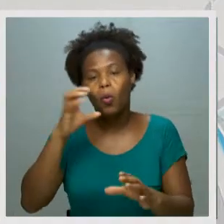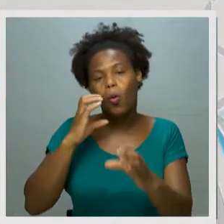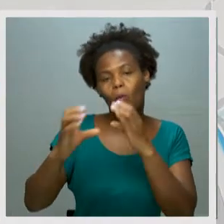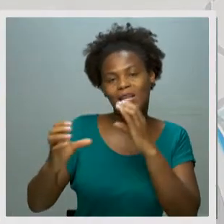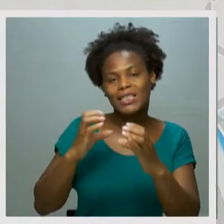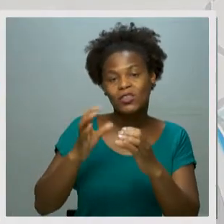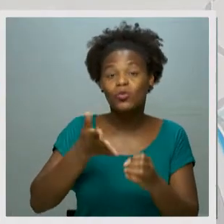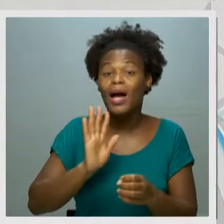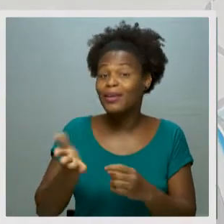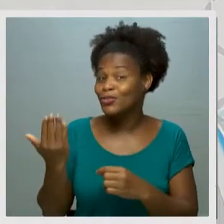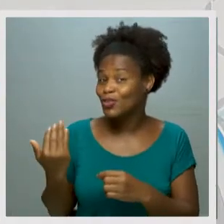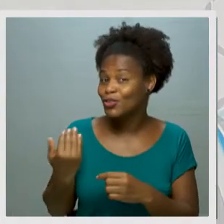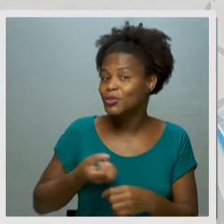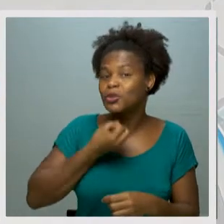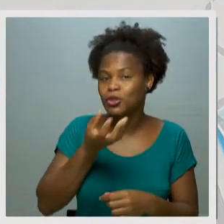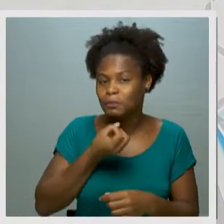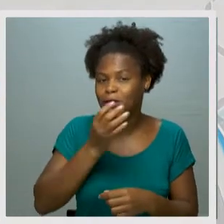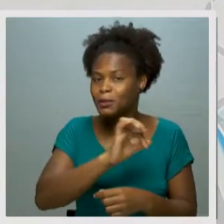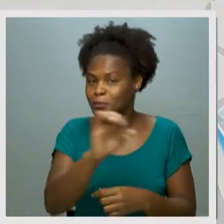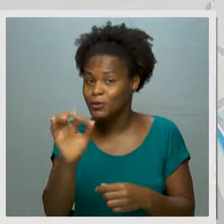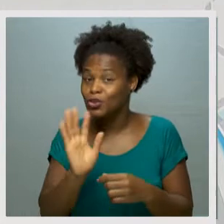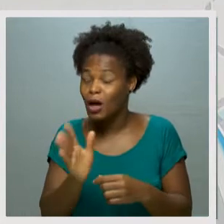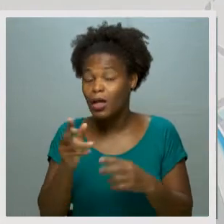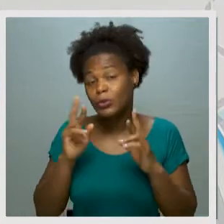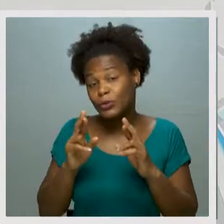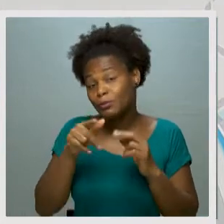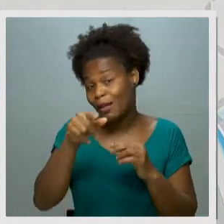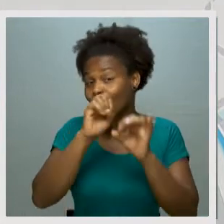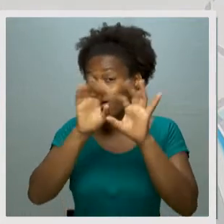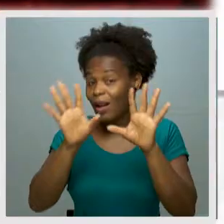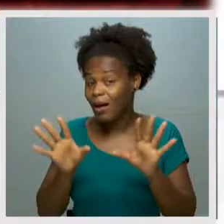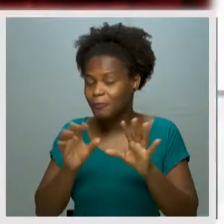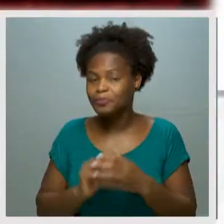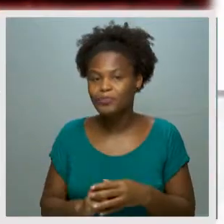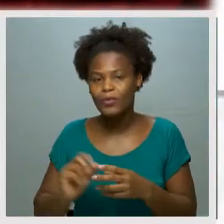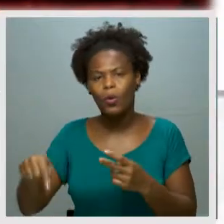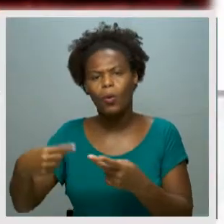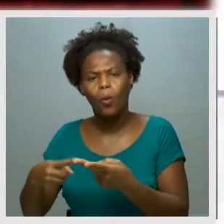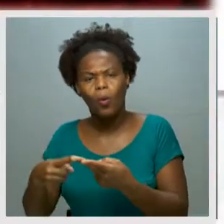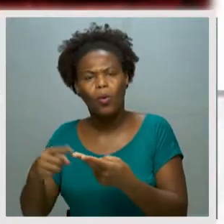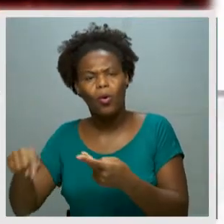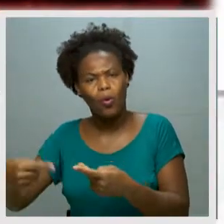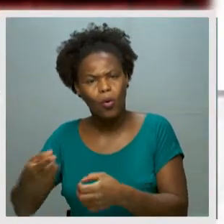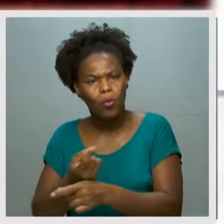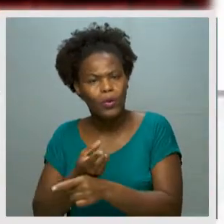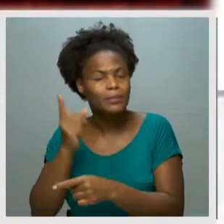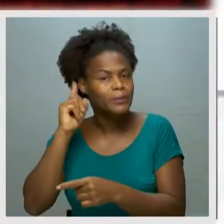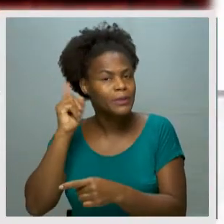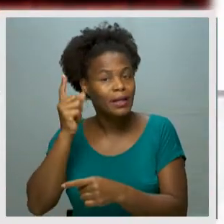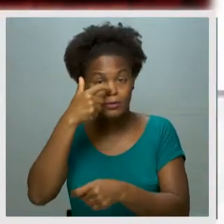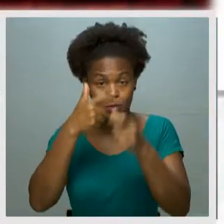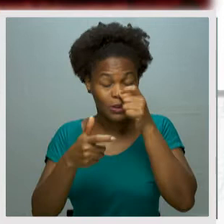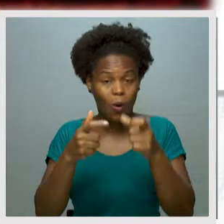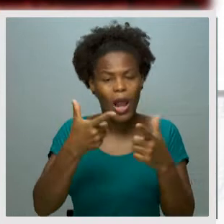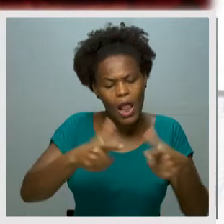havia explicado esta parte e espero que isto esteja claro. Um outro ponto importante, quando um indivíduo utiliza a